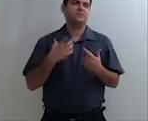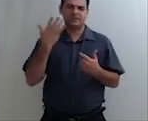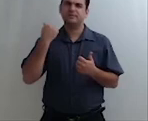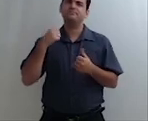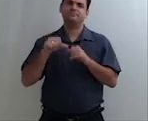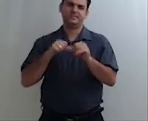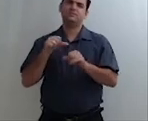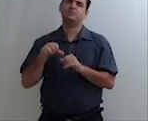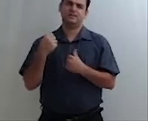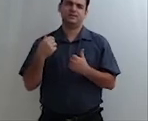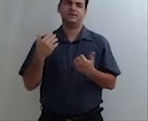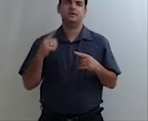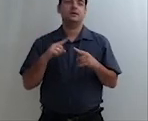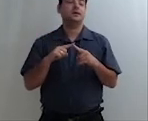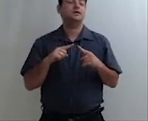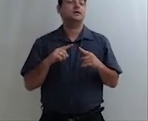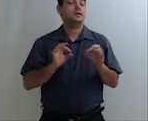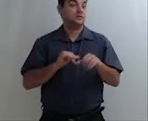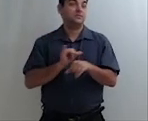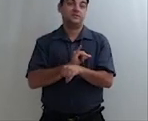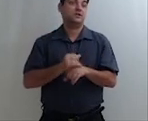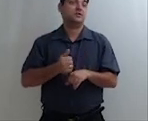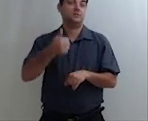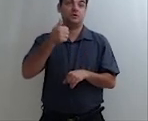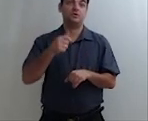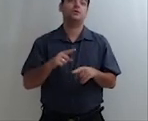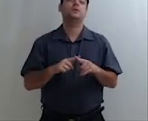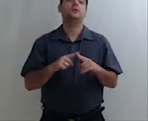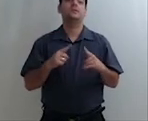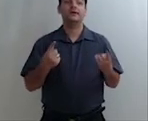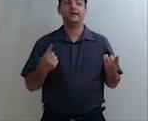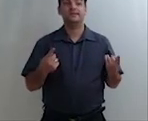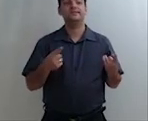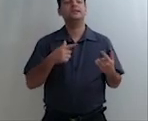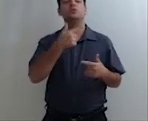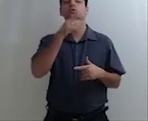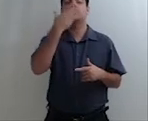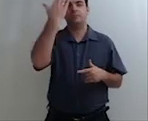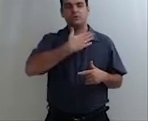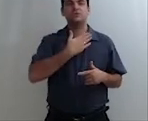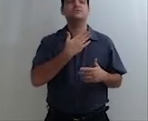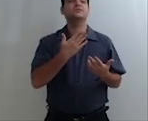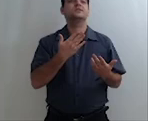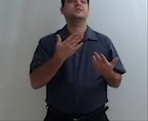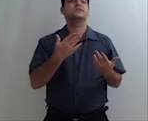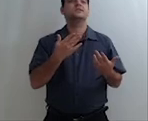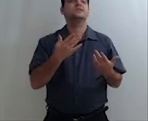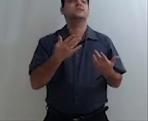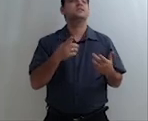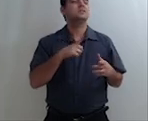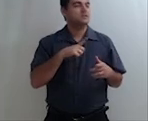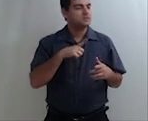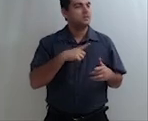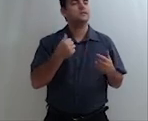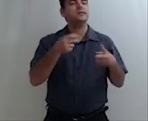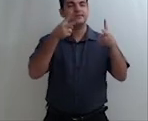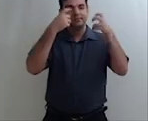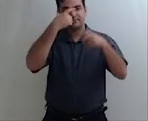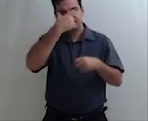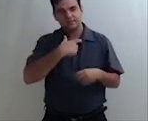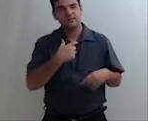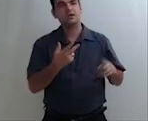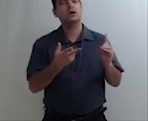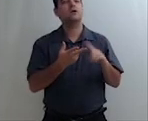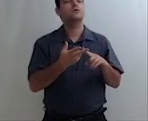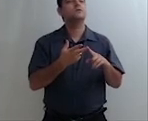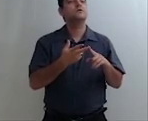temos em várias outras provas com procedimentos legais também a exigência de de comprovação